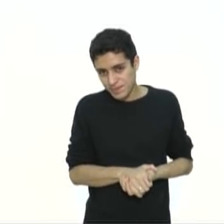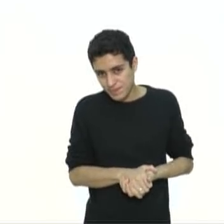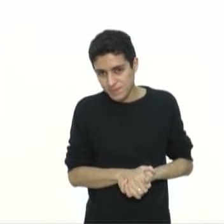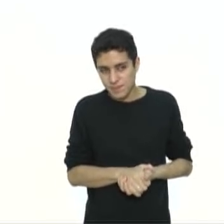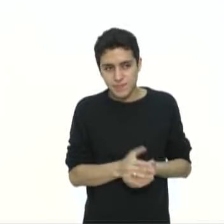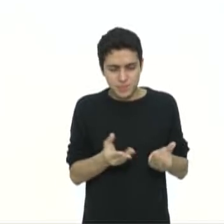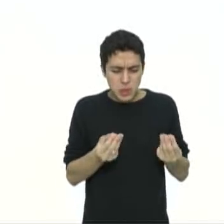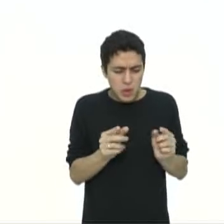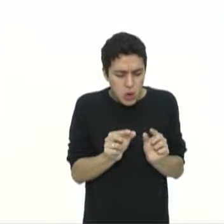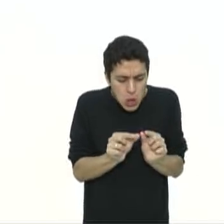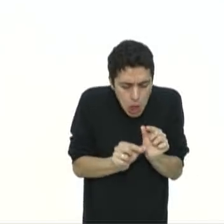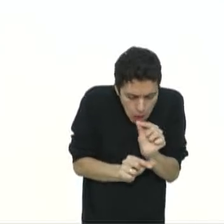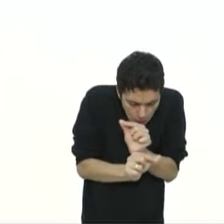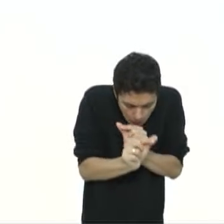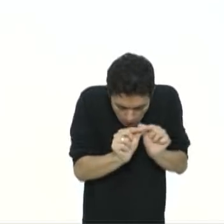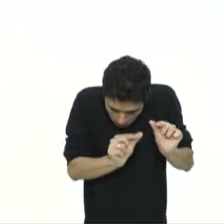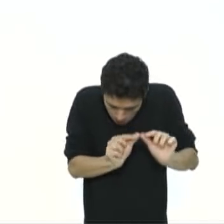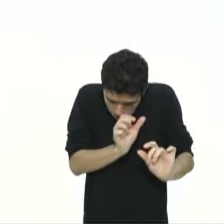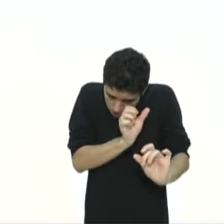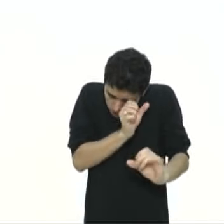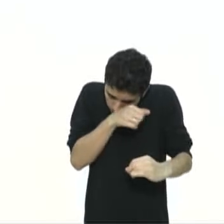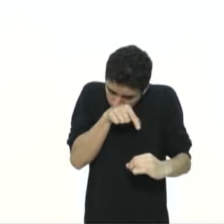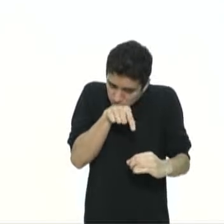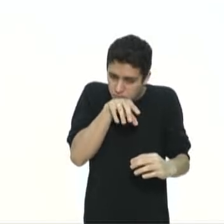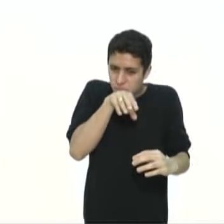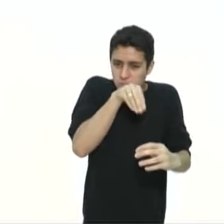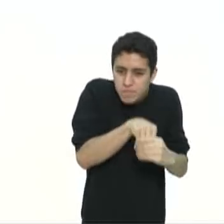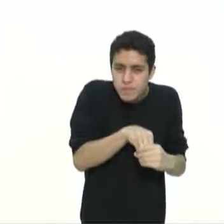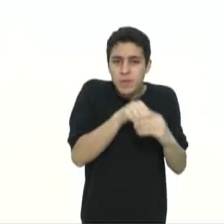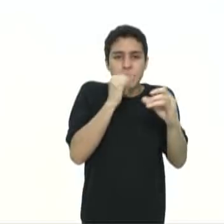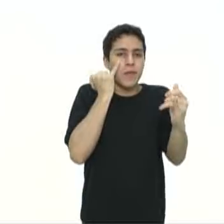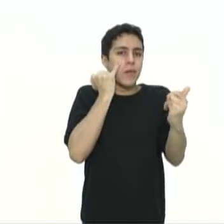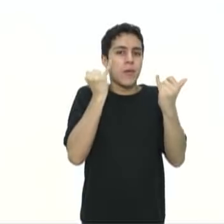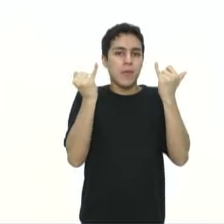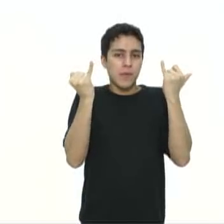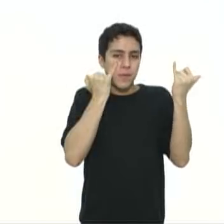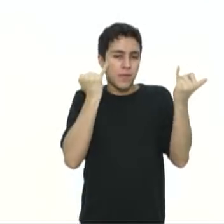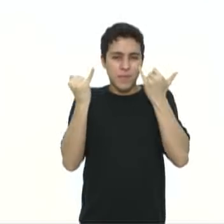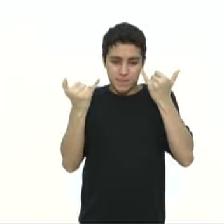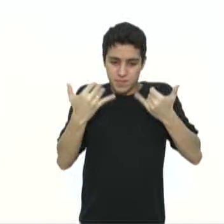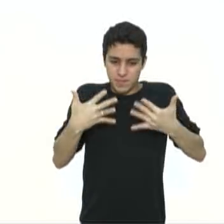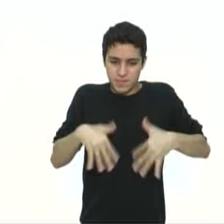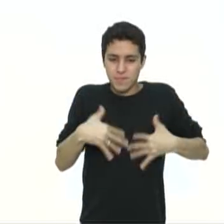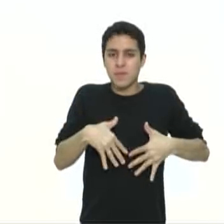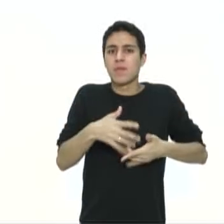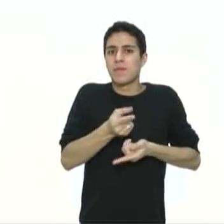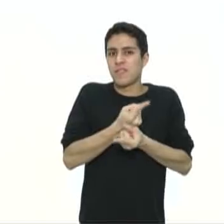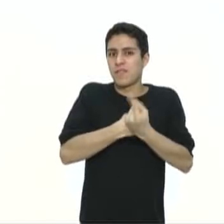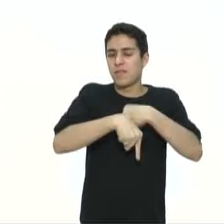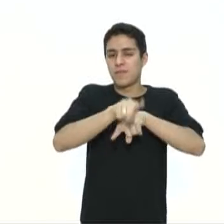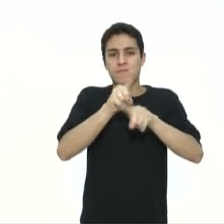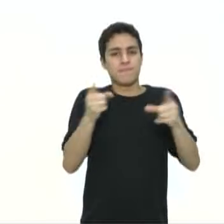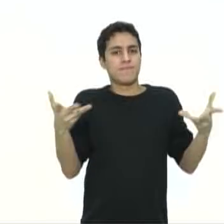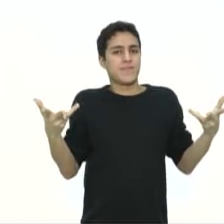nanotecnologia, pequenas partículas, né, acumulando informações, foi uma evolução também